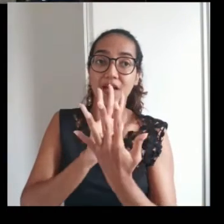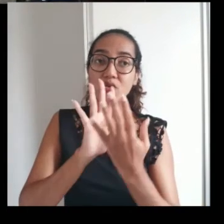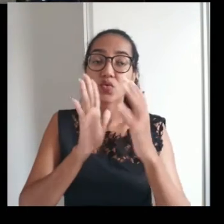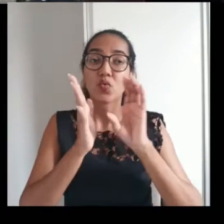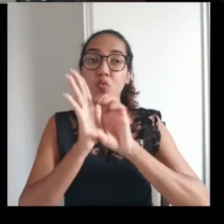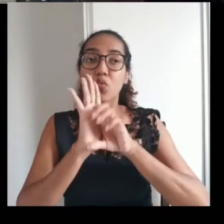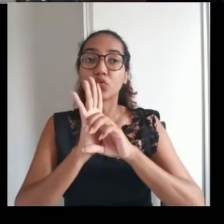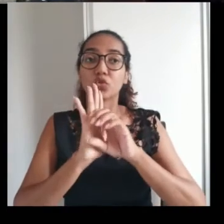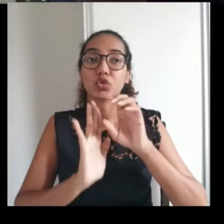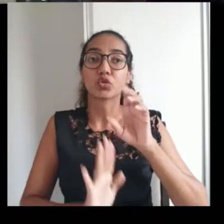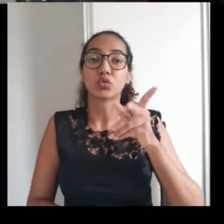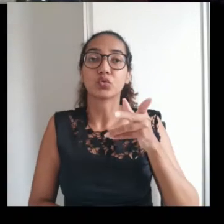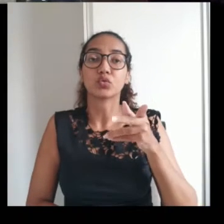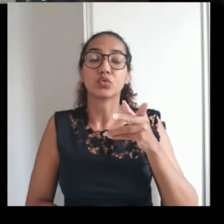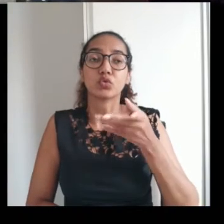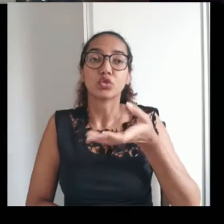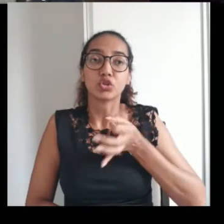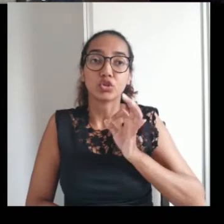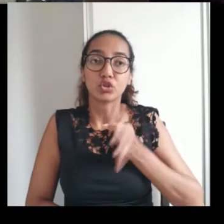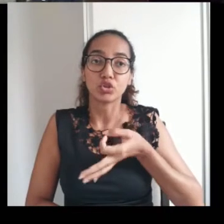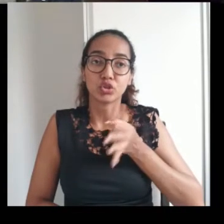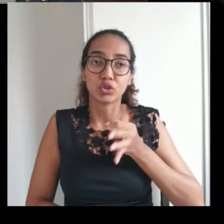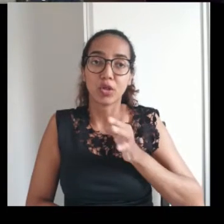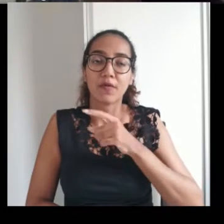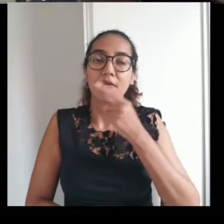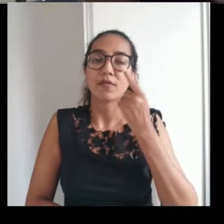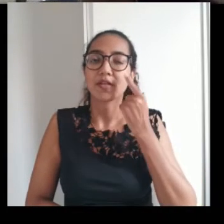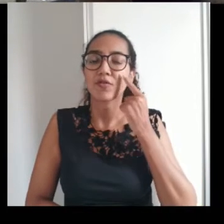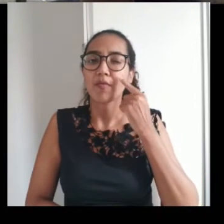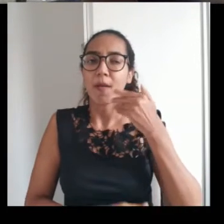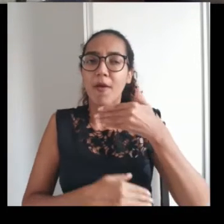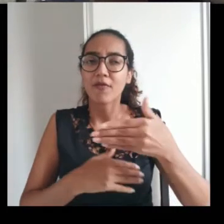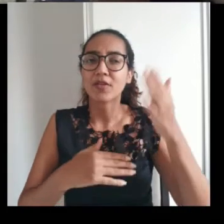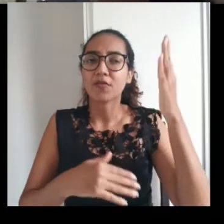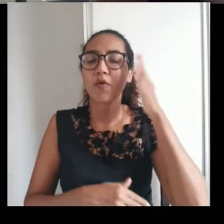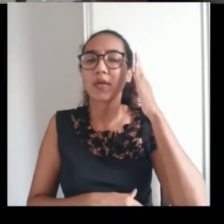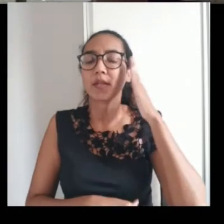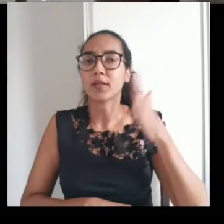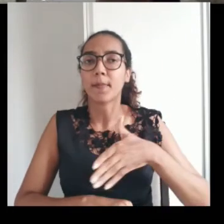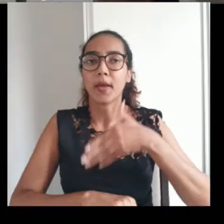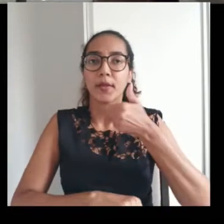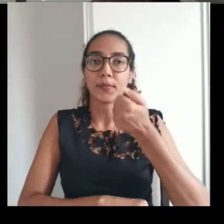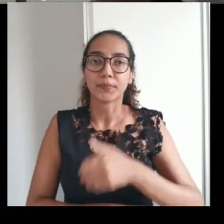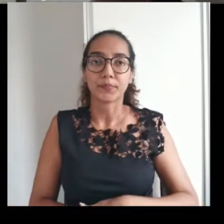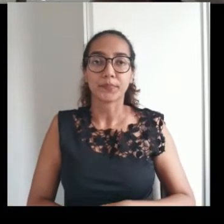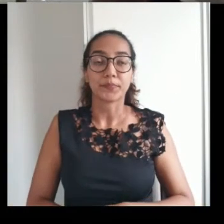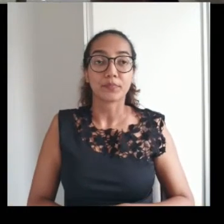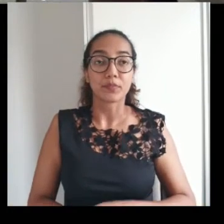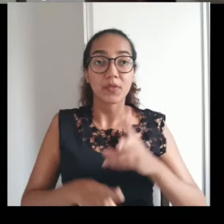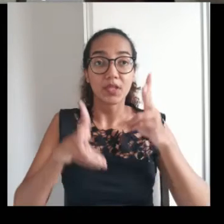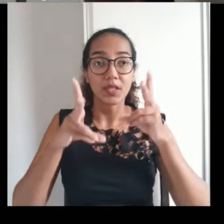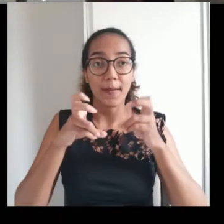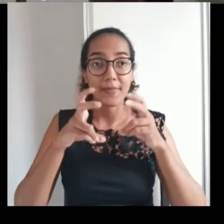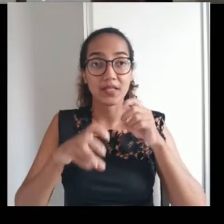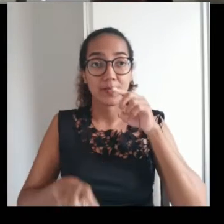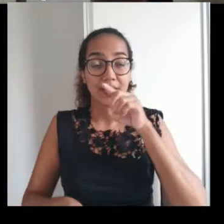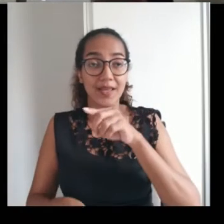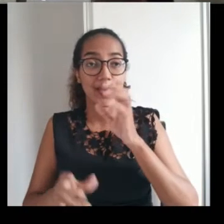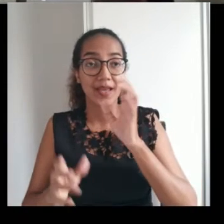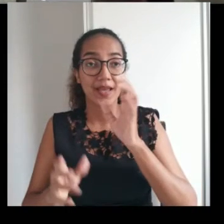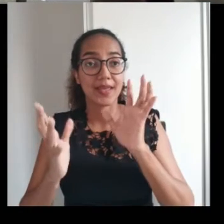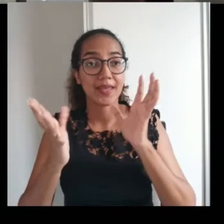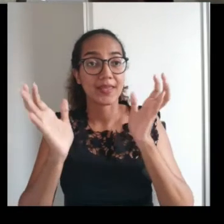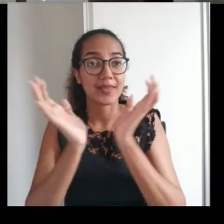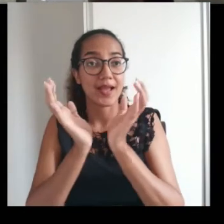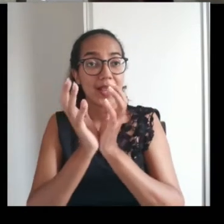porquê disso, tá? Eu vou explicar um pouquinho melhor isso daí para vocês. Aí notem que aqui eu posso ter, na minha classe de negócio, na minha classe banco, os